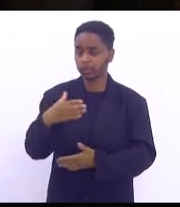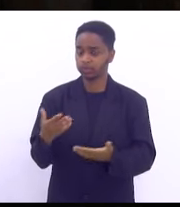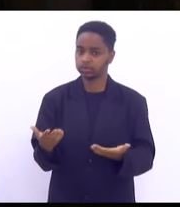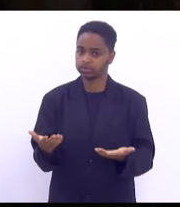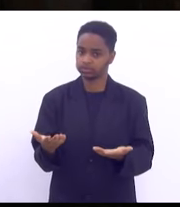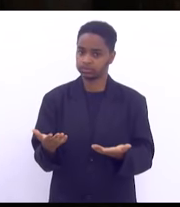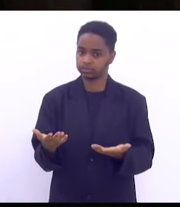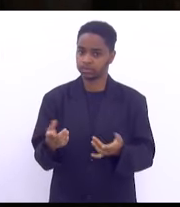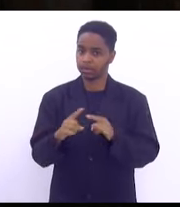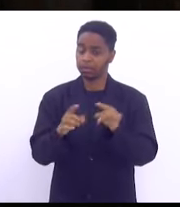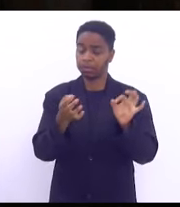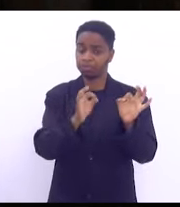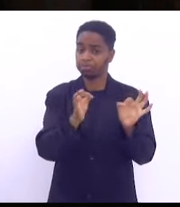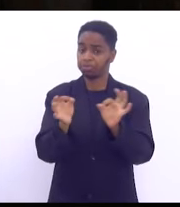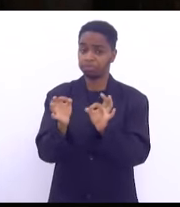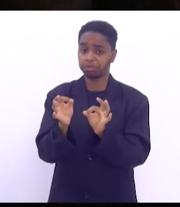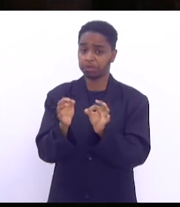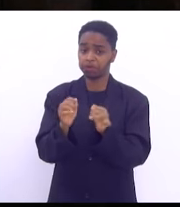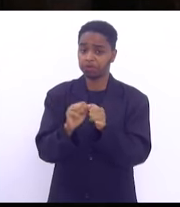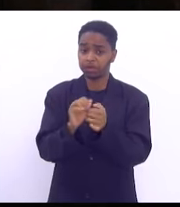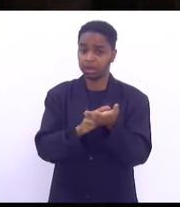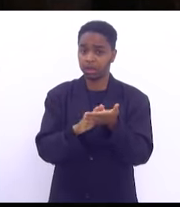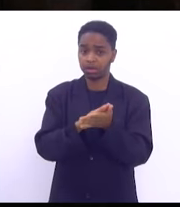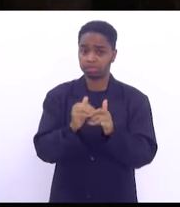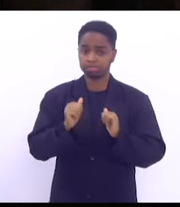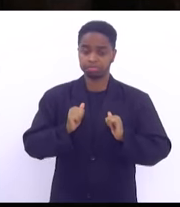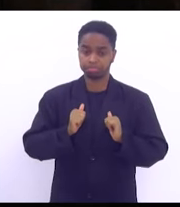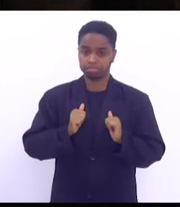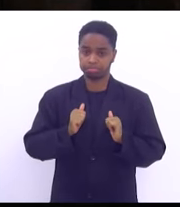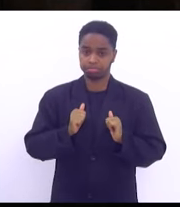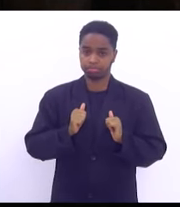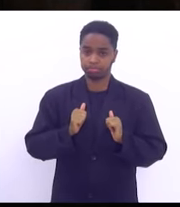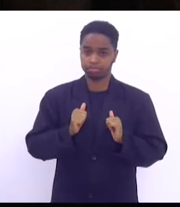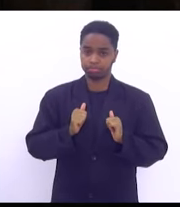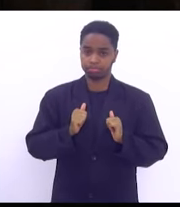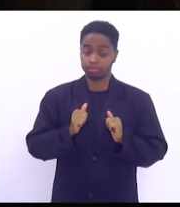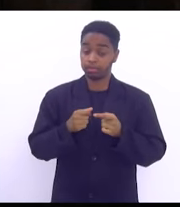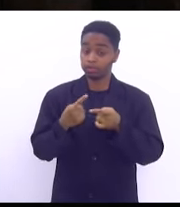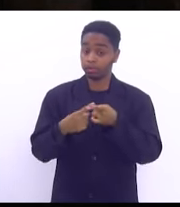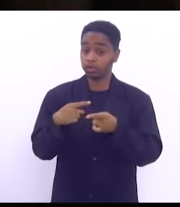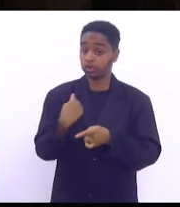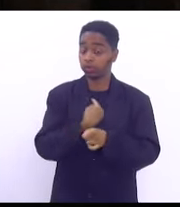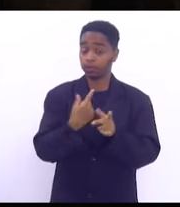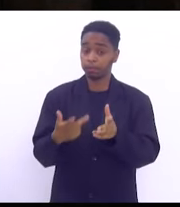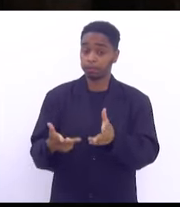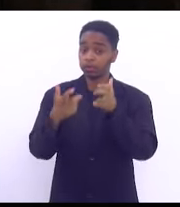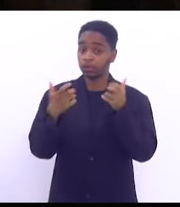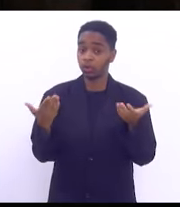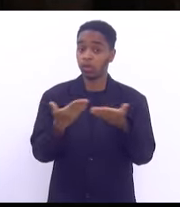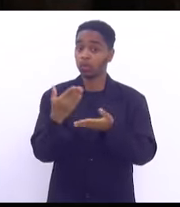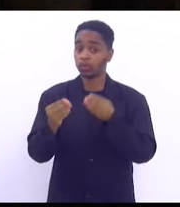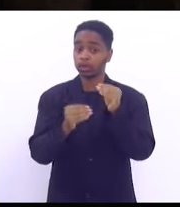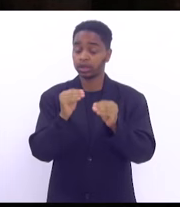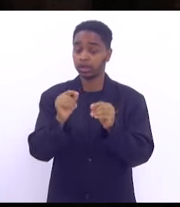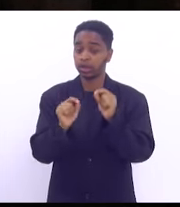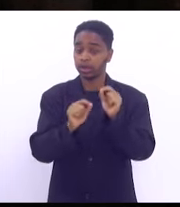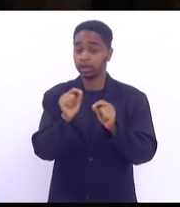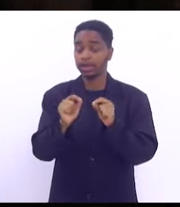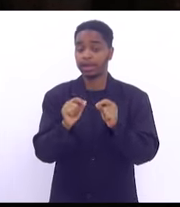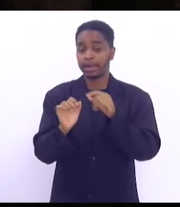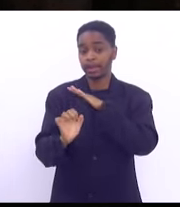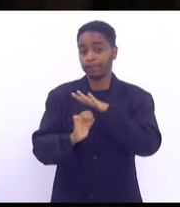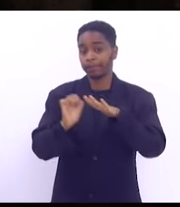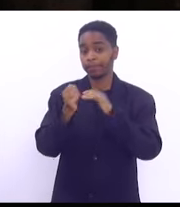E ninguém tomou nenhuma providência. O que a gente observa hoje da concessionária de energia, que está no seu